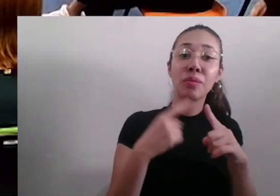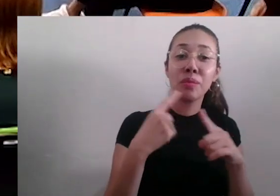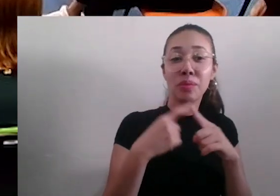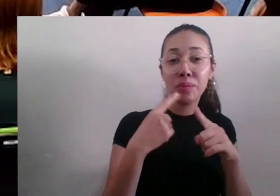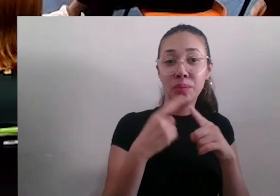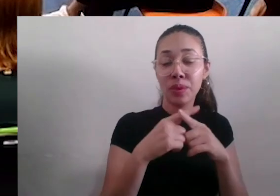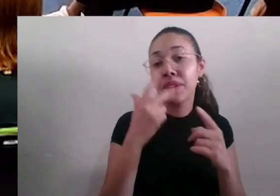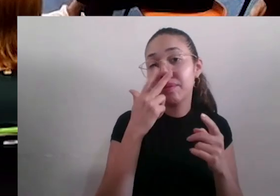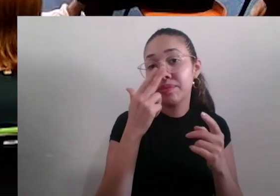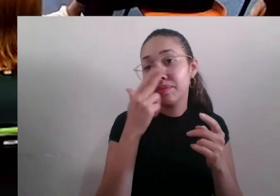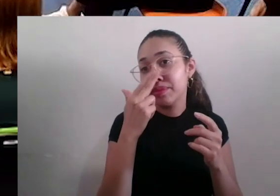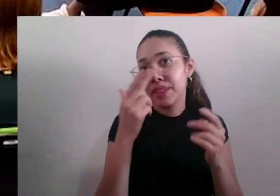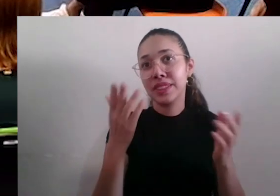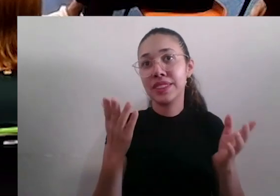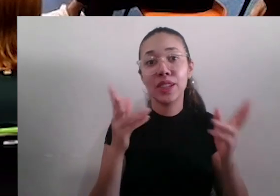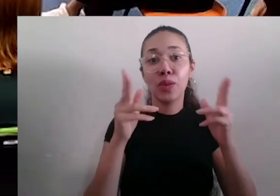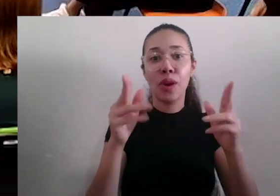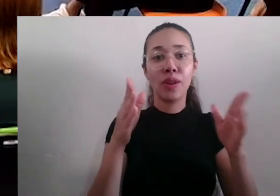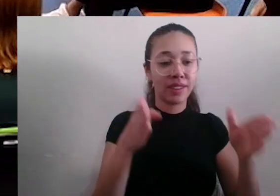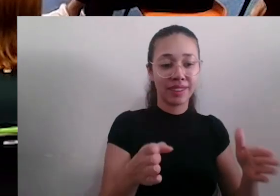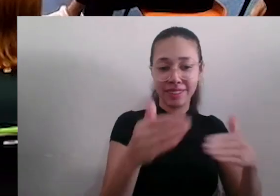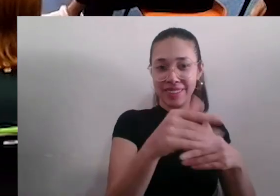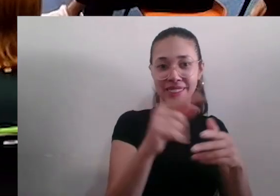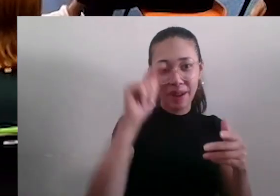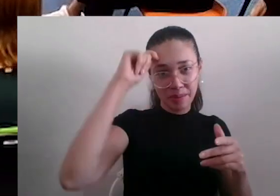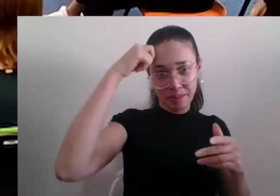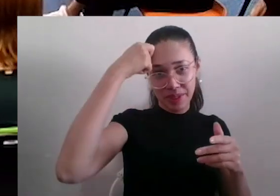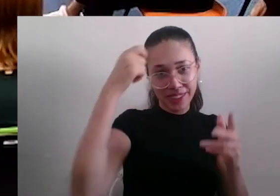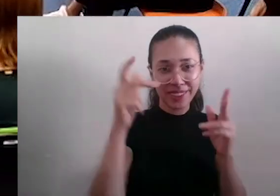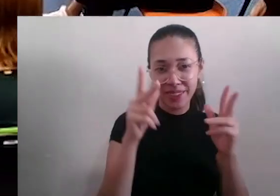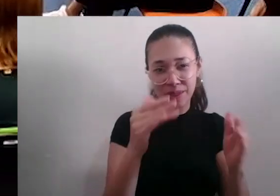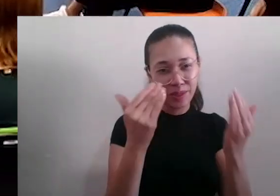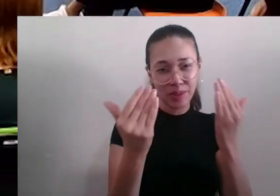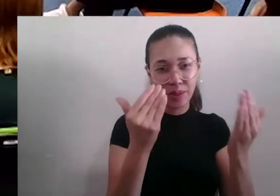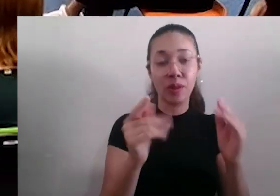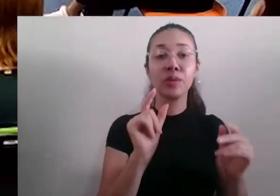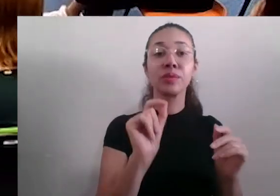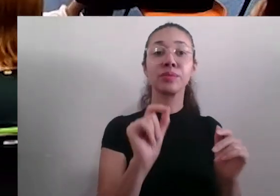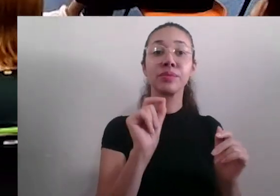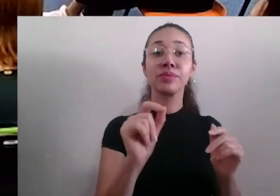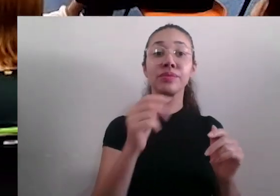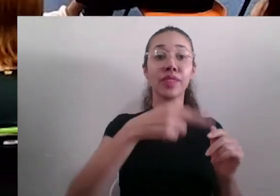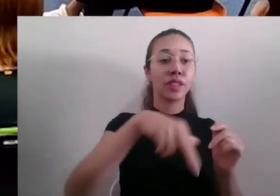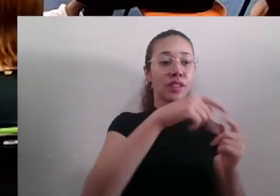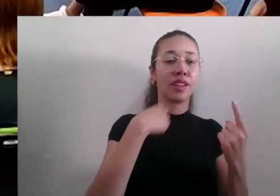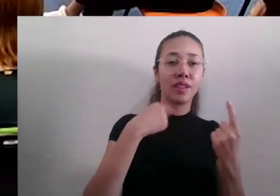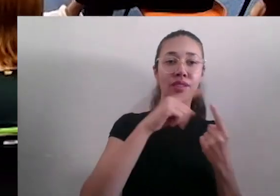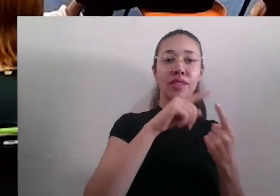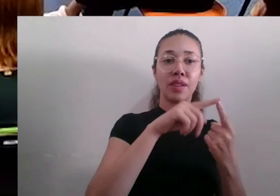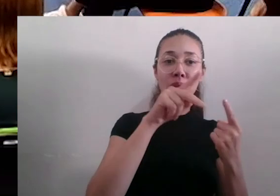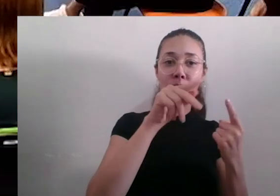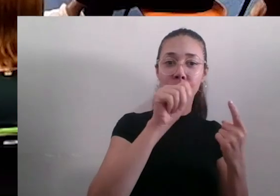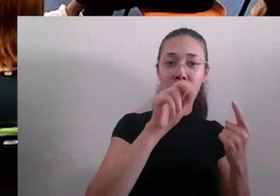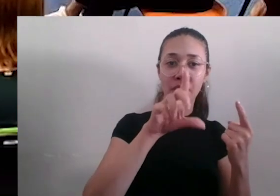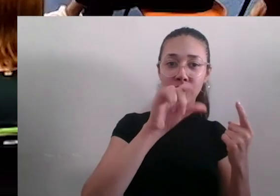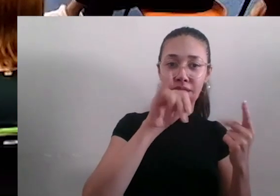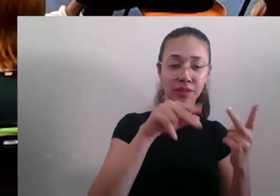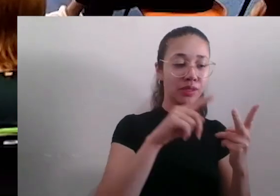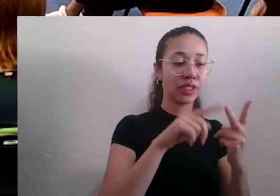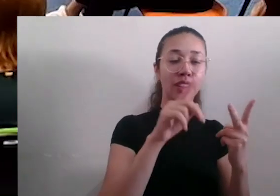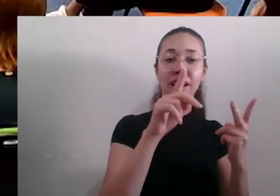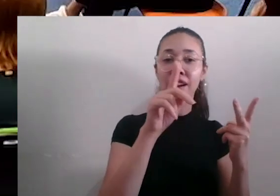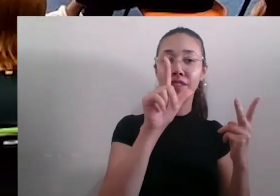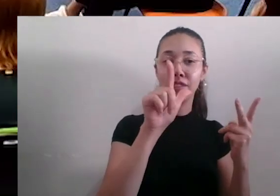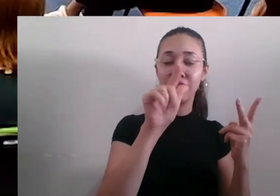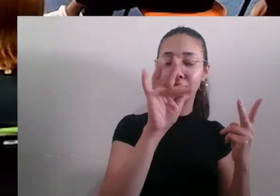para mim e para especialmente para mim e para Paulinha e paraa Flora que fomos as pessoas que mais participamos de eventos eh com pessoas do do